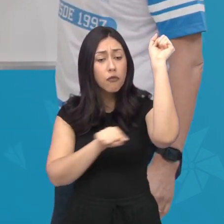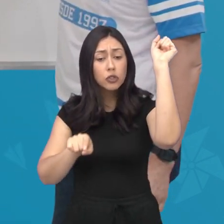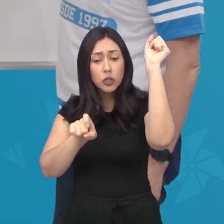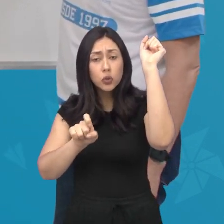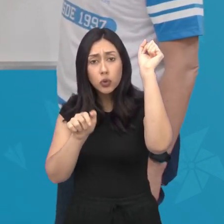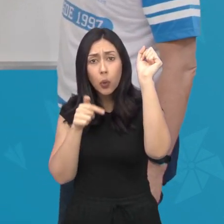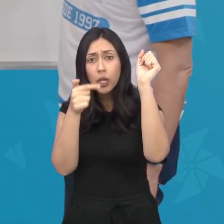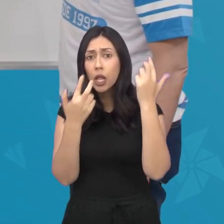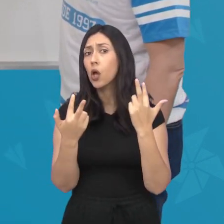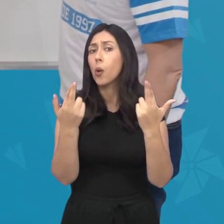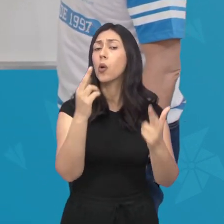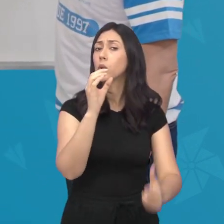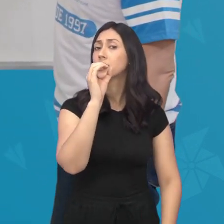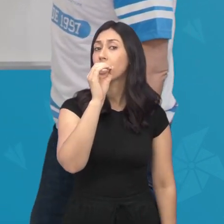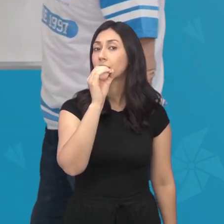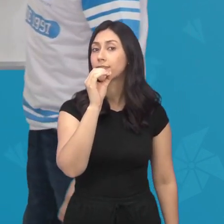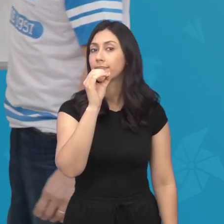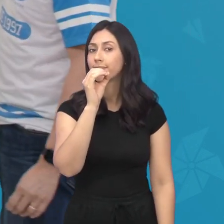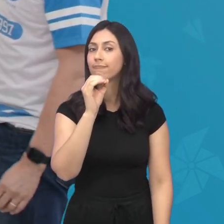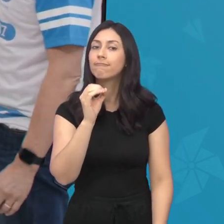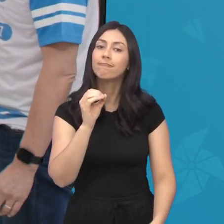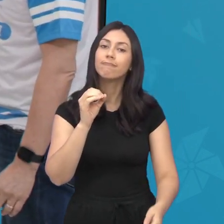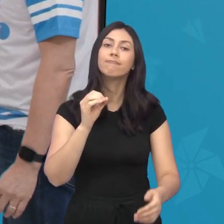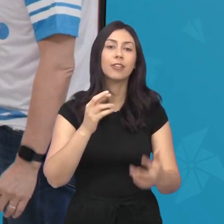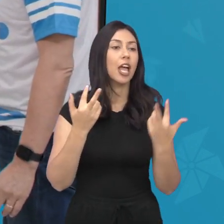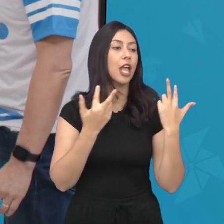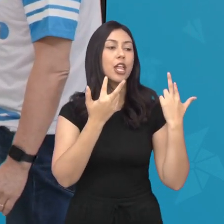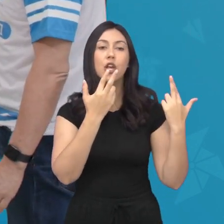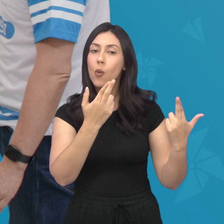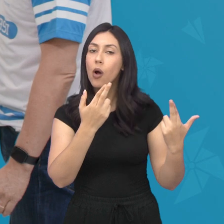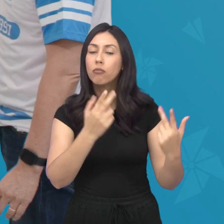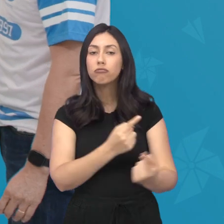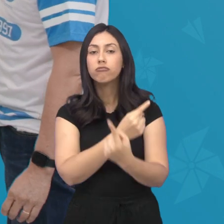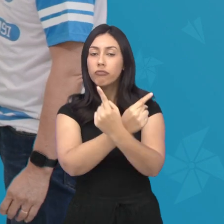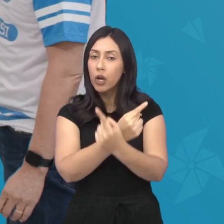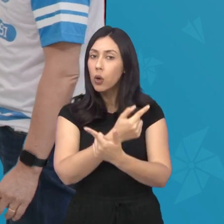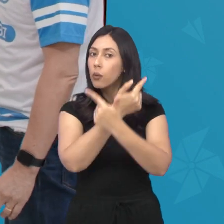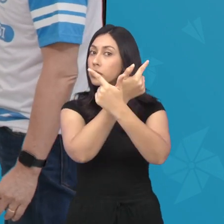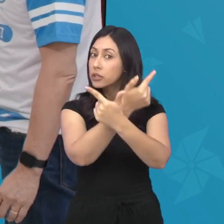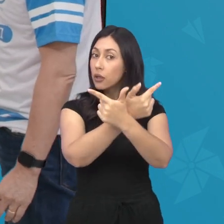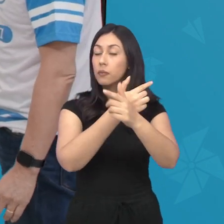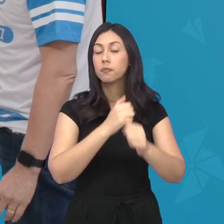segundo grau. Certo? E o que isso quer dizer? Por exemplo, num gráfico,